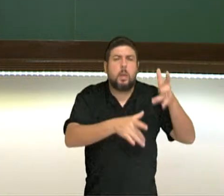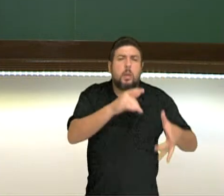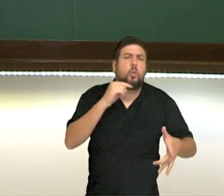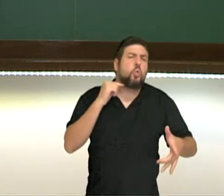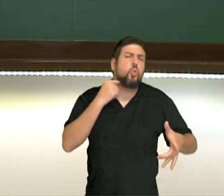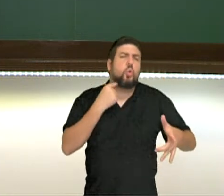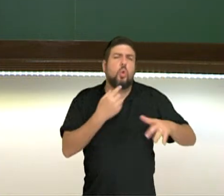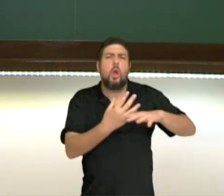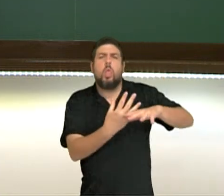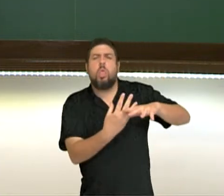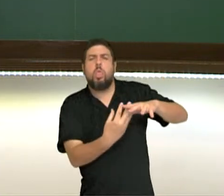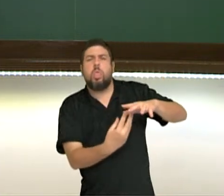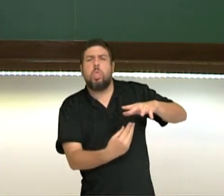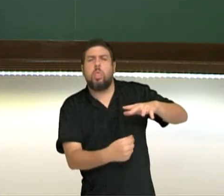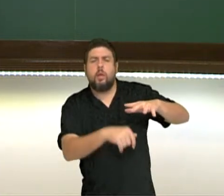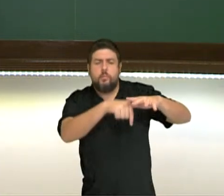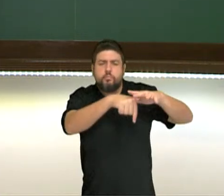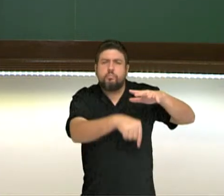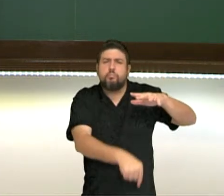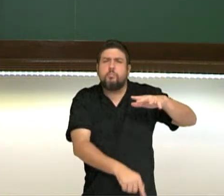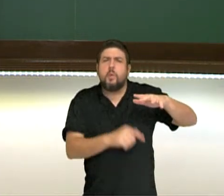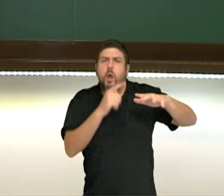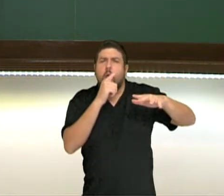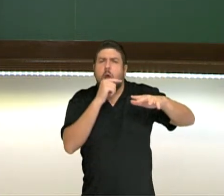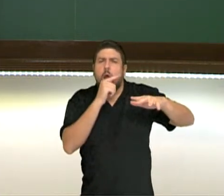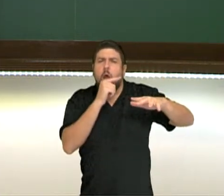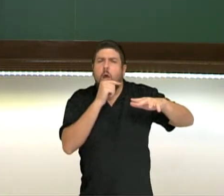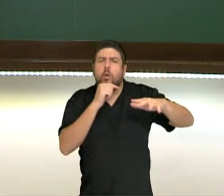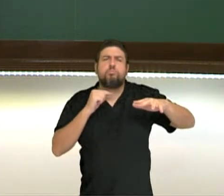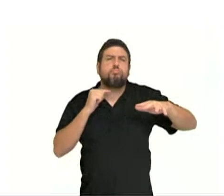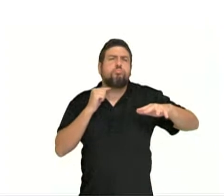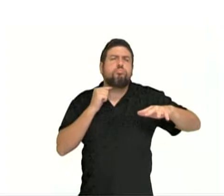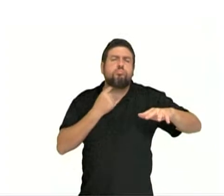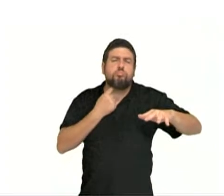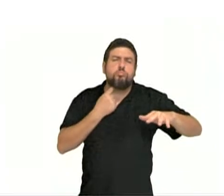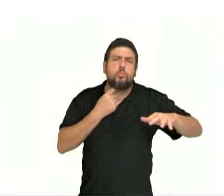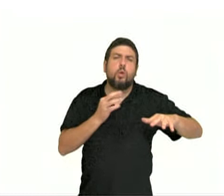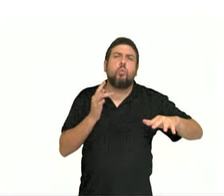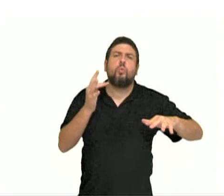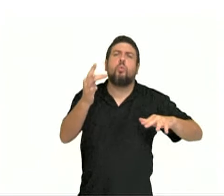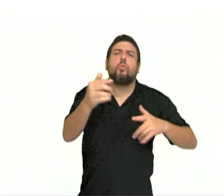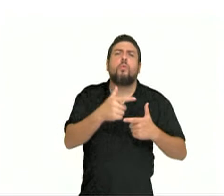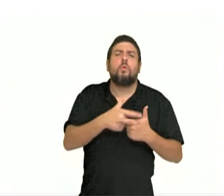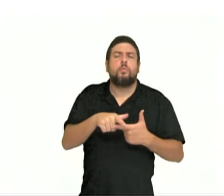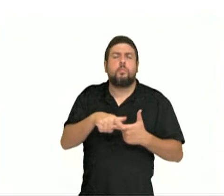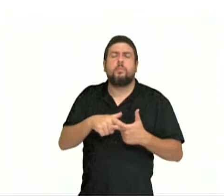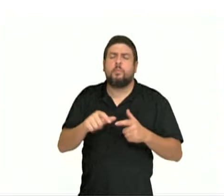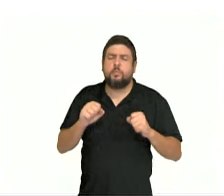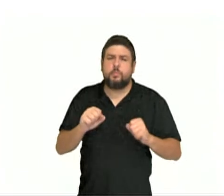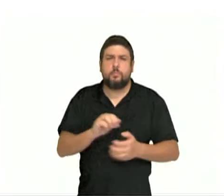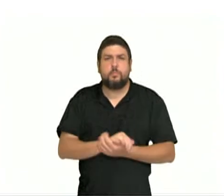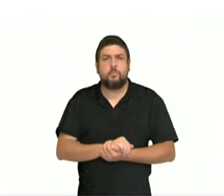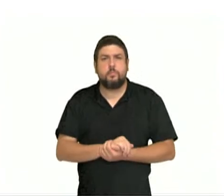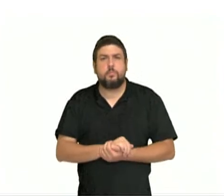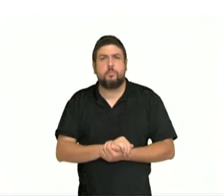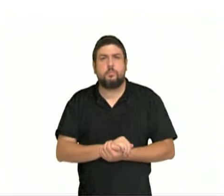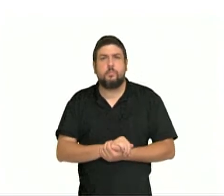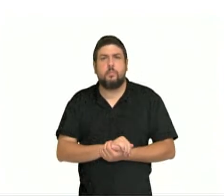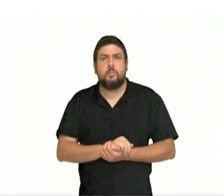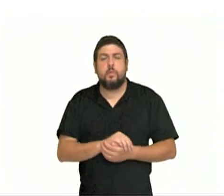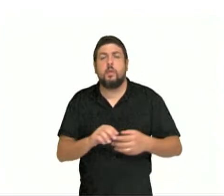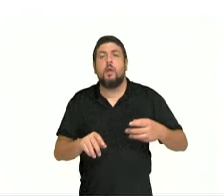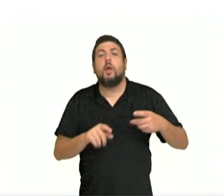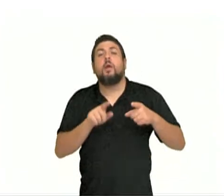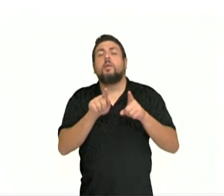a piada vai gerar isso ok em questão aqui dos recursos renováveis Porque Nós pensamos